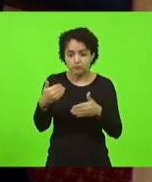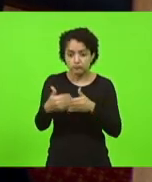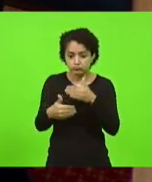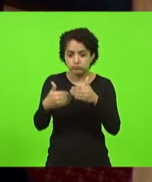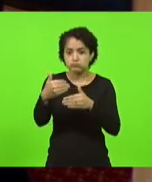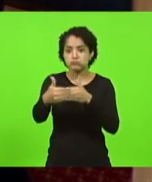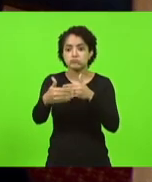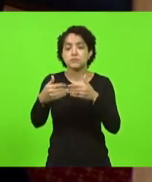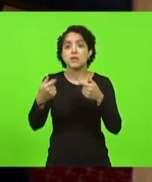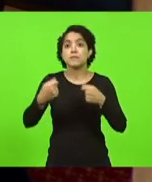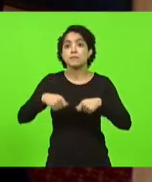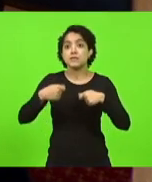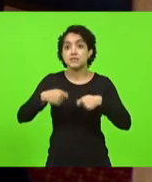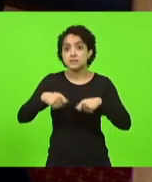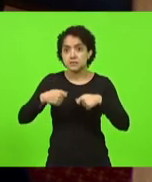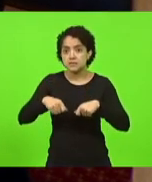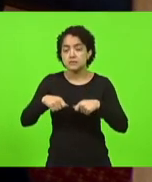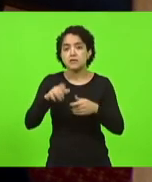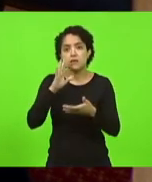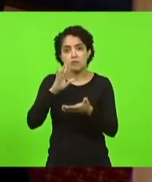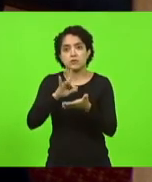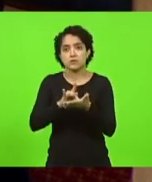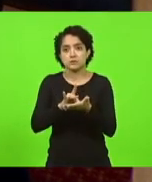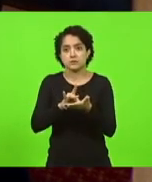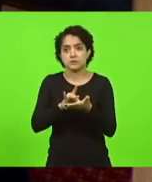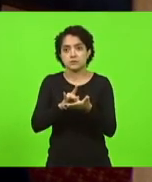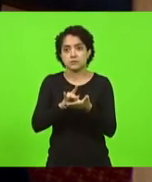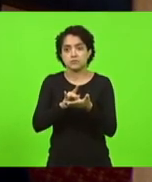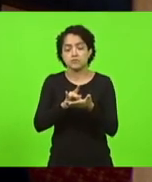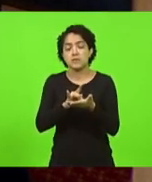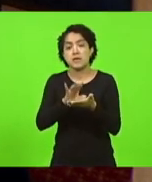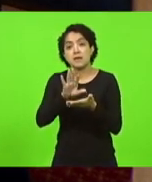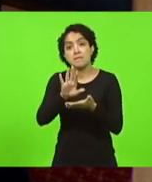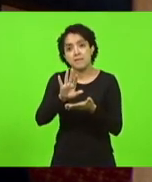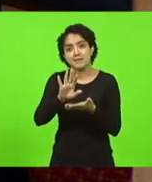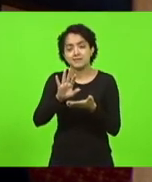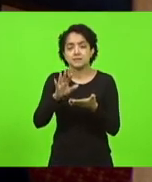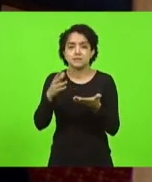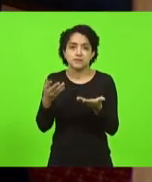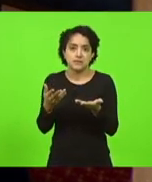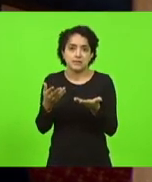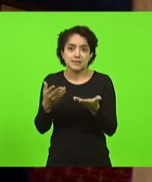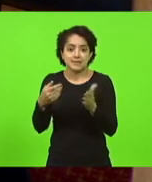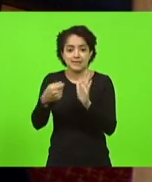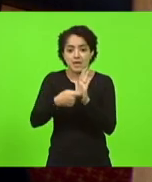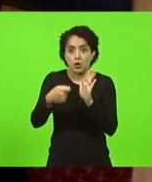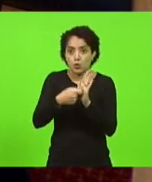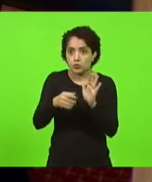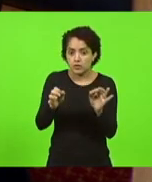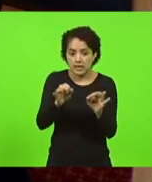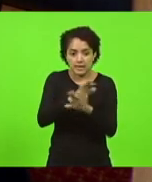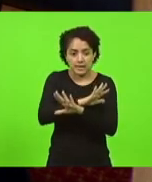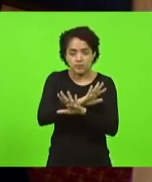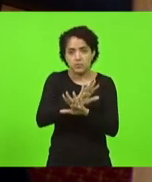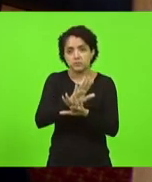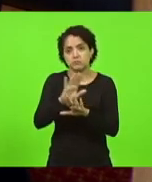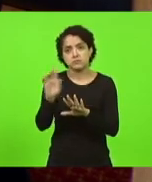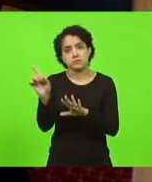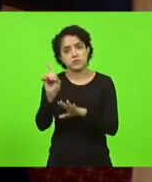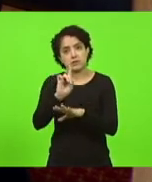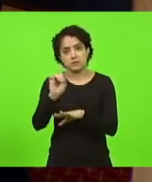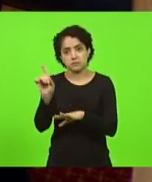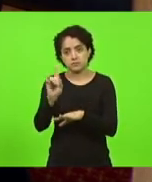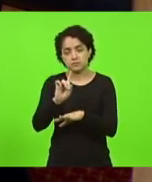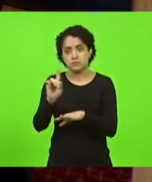ser reconhecido. O que não significa dizer que a nossa luta se encerra no dia de hoje.